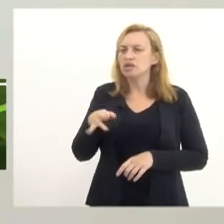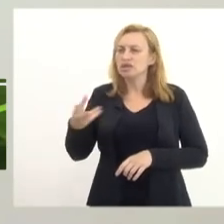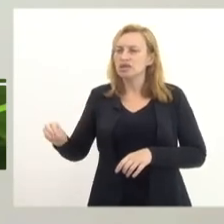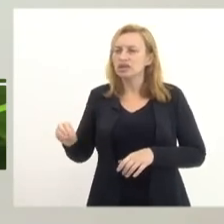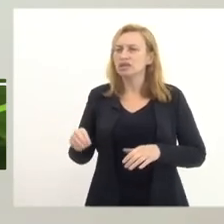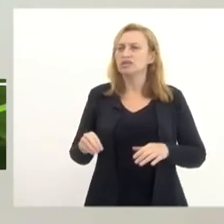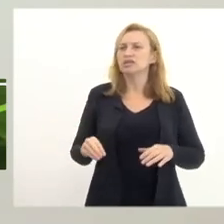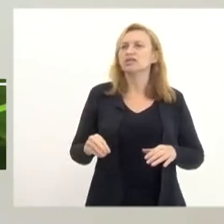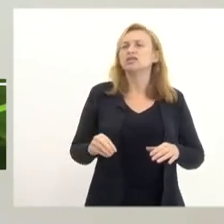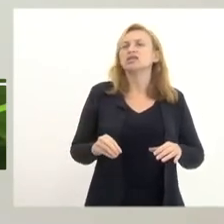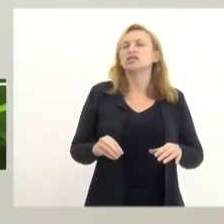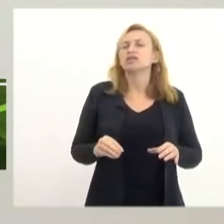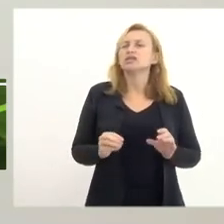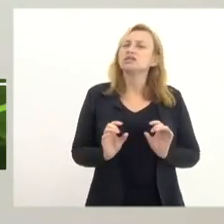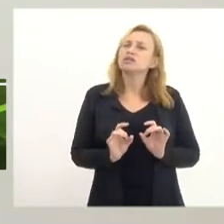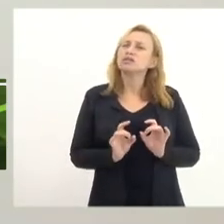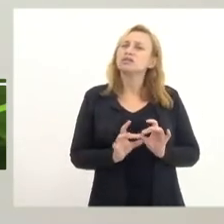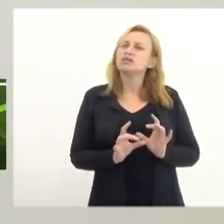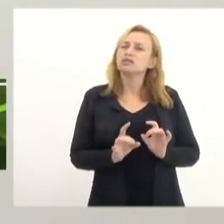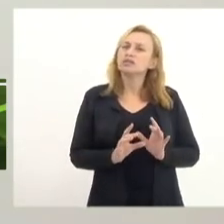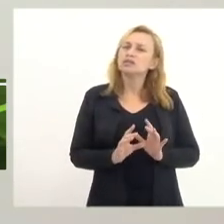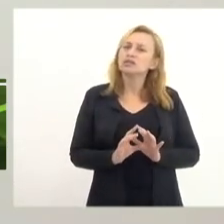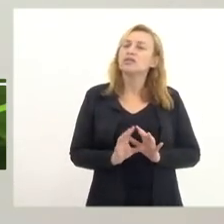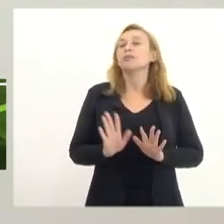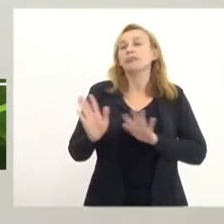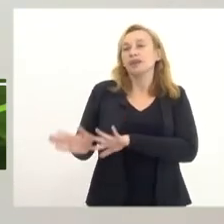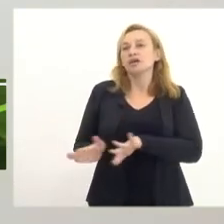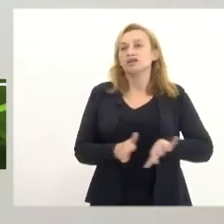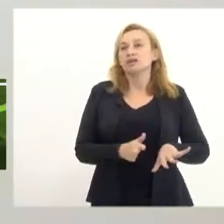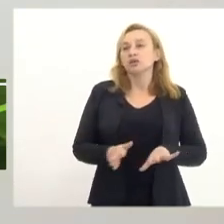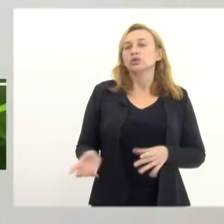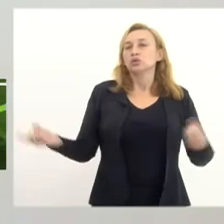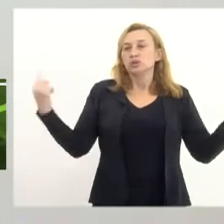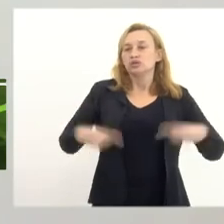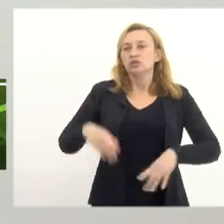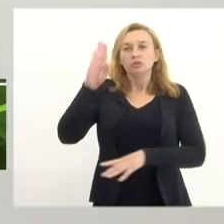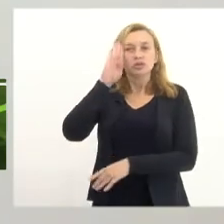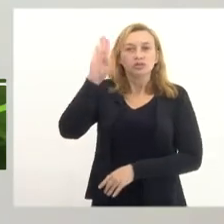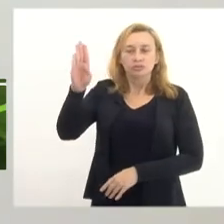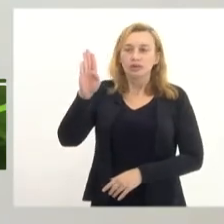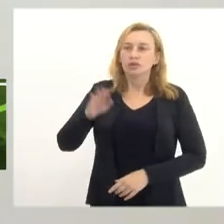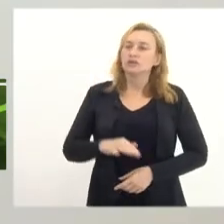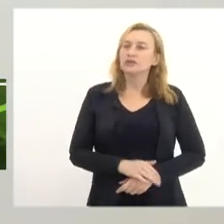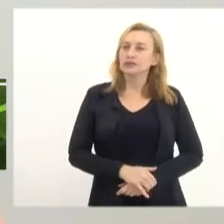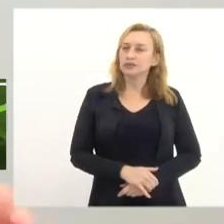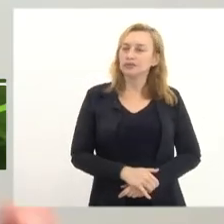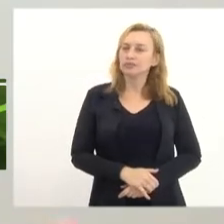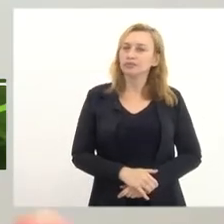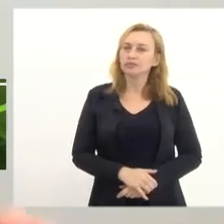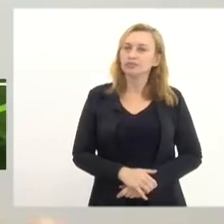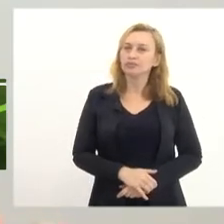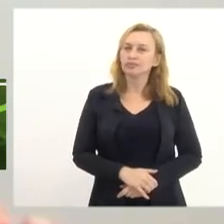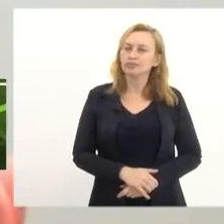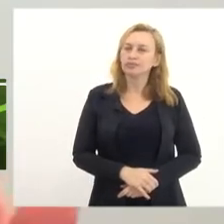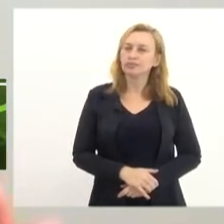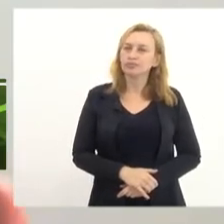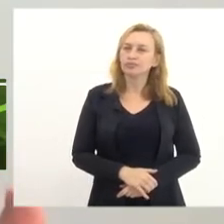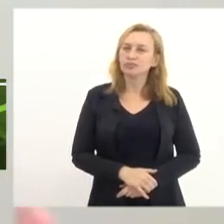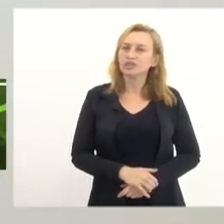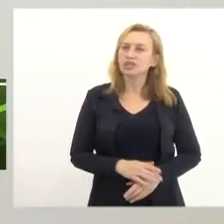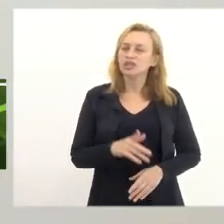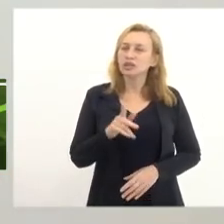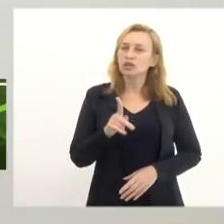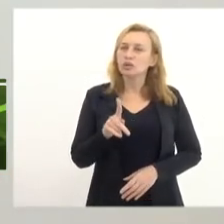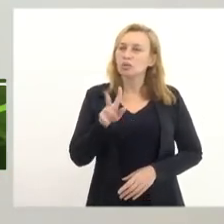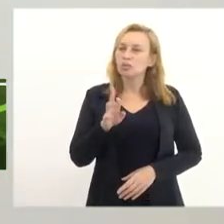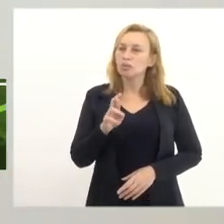os clientes, tá? Então, esse é o conceito de seleção. O desafio principal é que esse